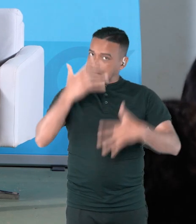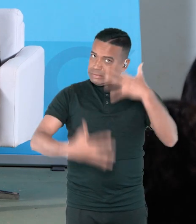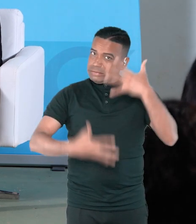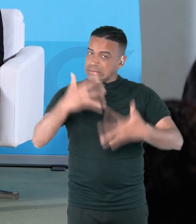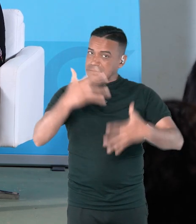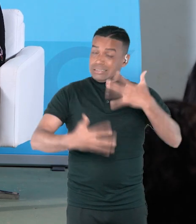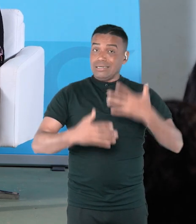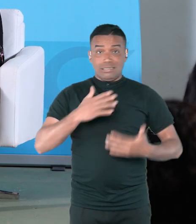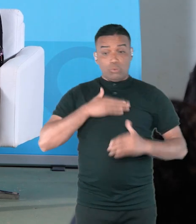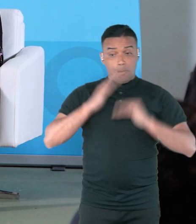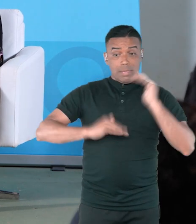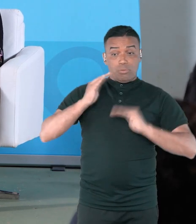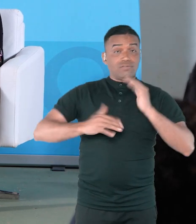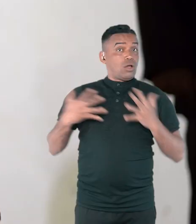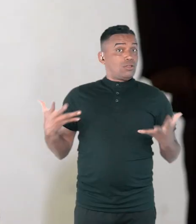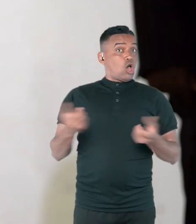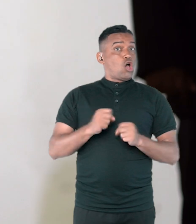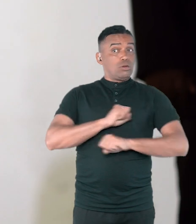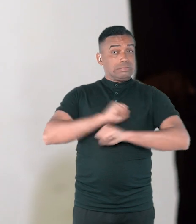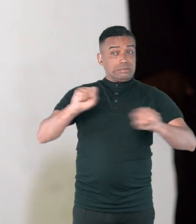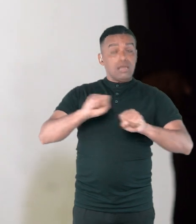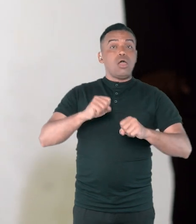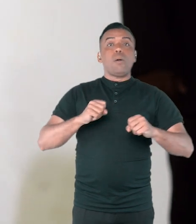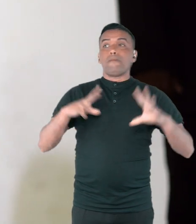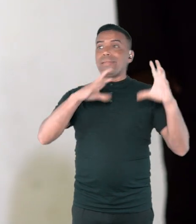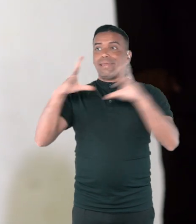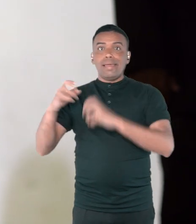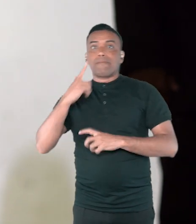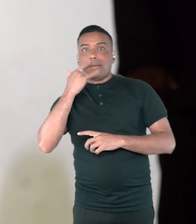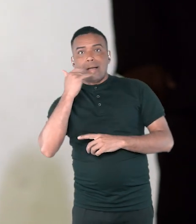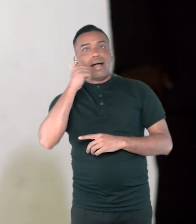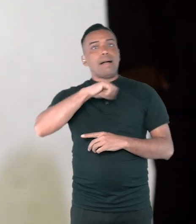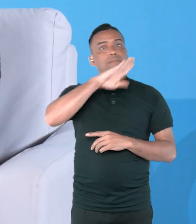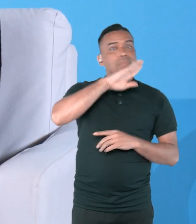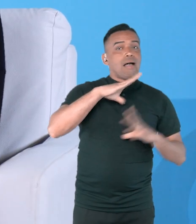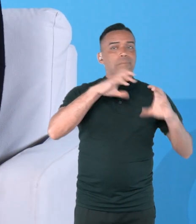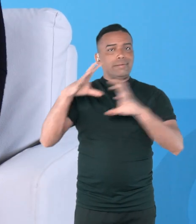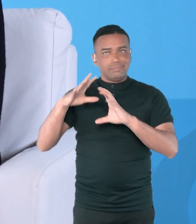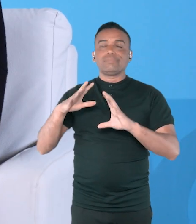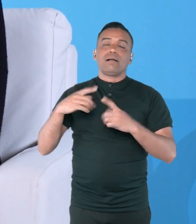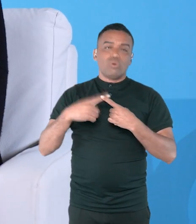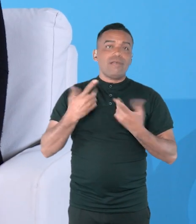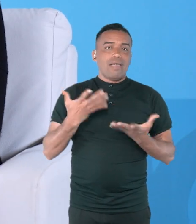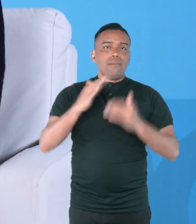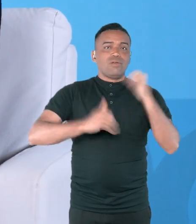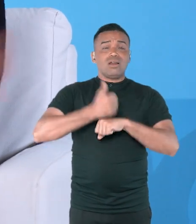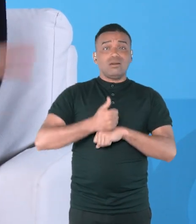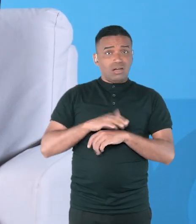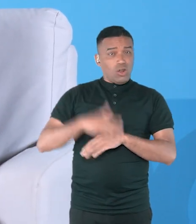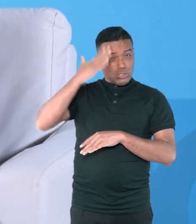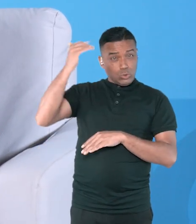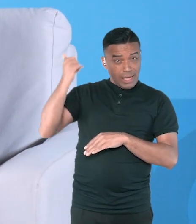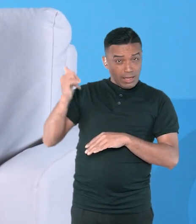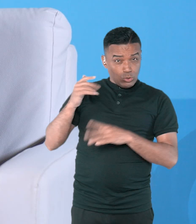fazendo uma coisa que você adora, como a minha profissão. Espectadoras acompanham com atenção. Mas a gente inventou viver de um jeito que